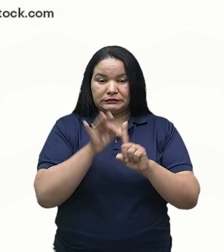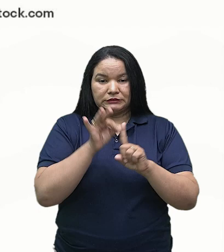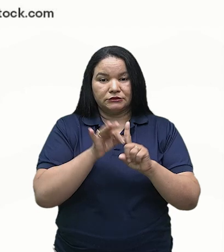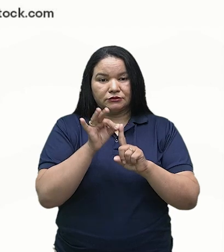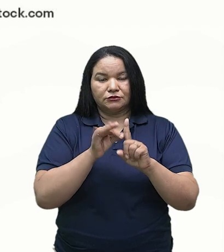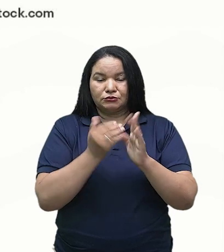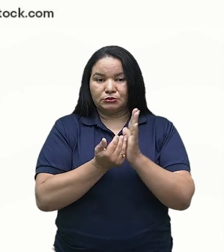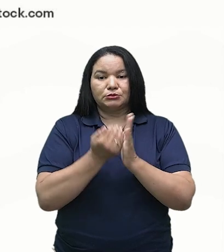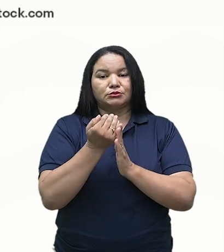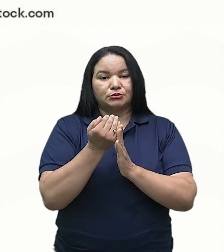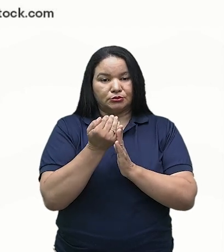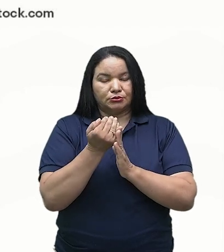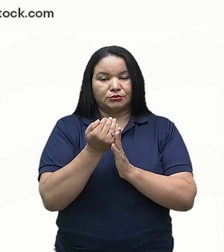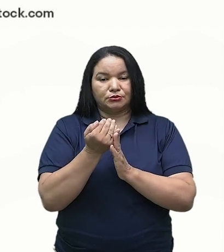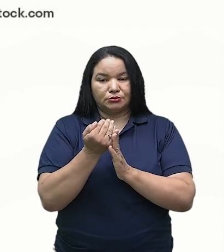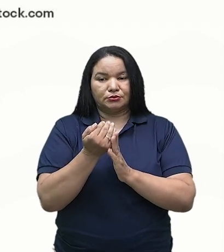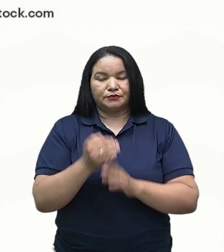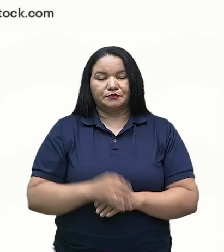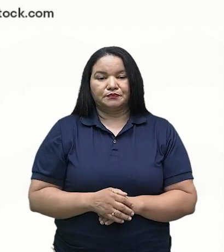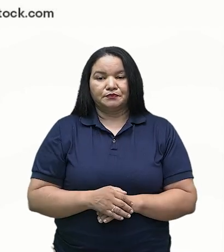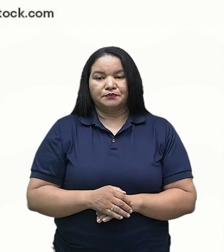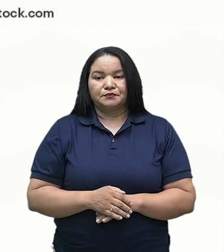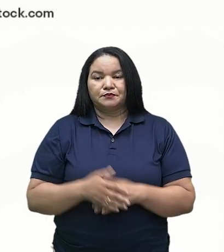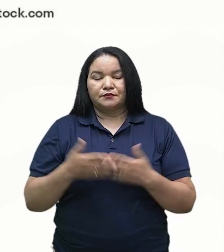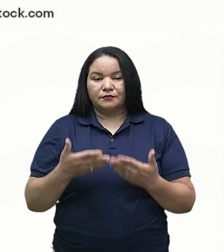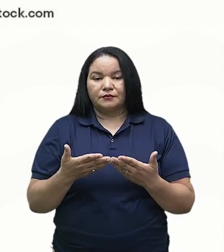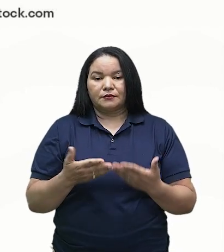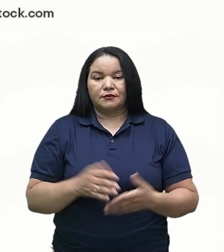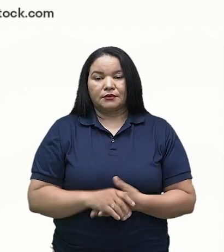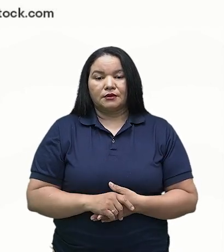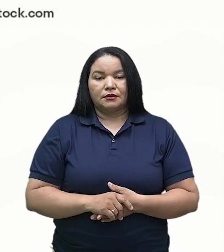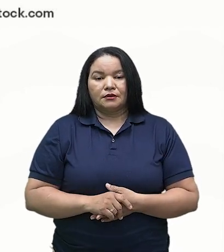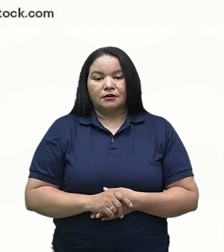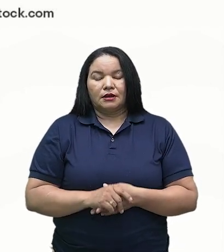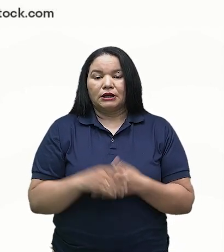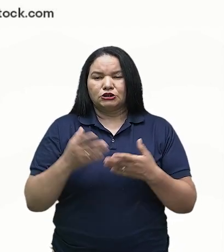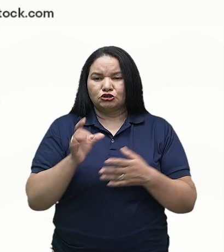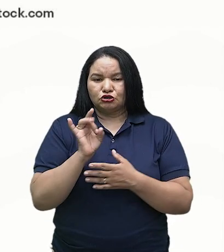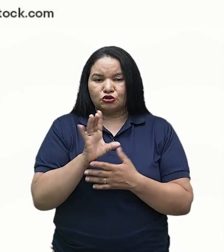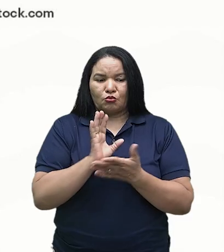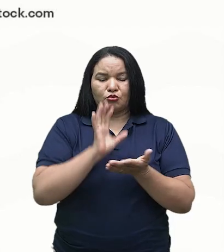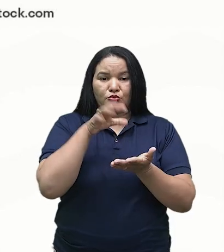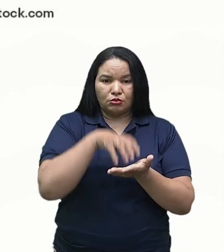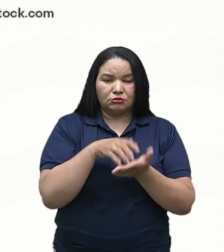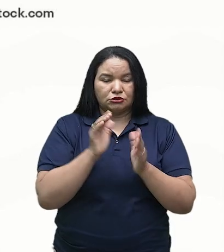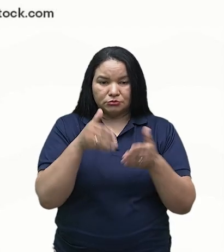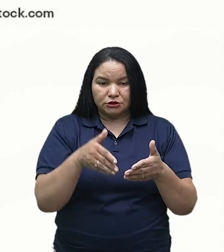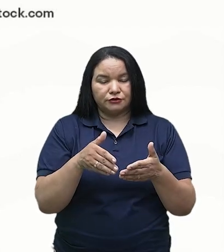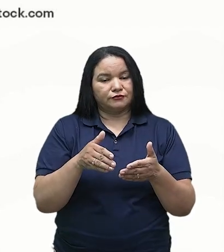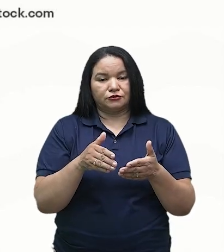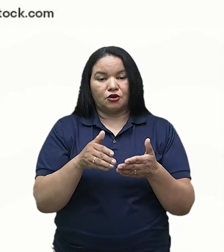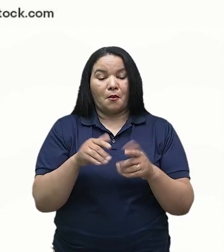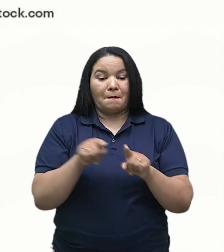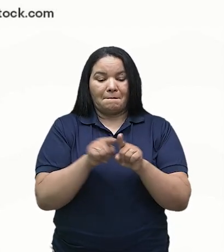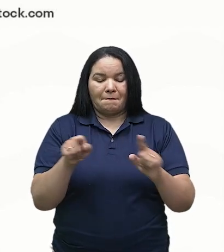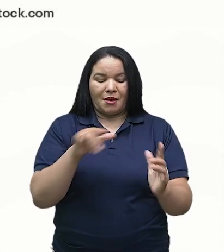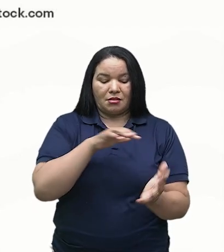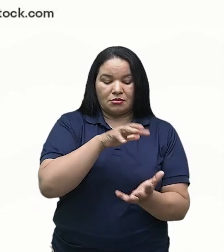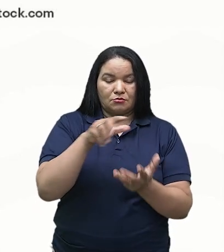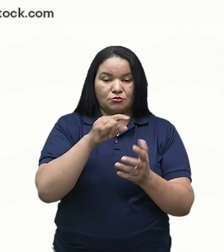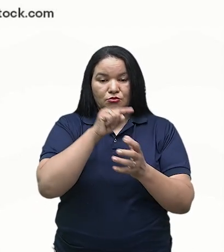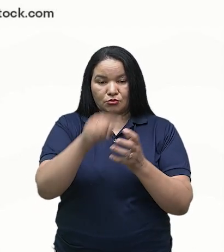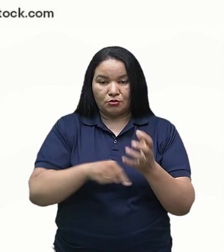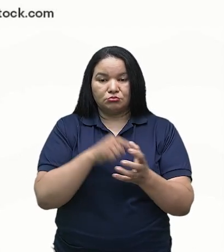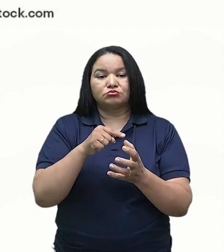elevadas em todas as partes do planeta. Ou seja, isso não está localizado em uma região específica, mas como no planeta como